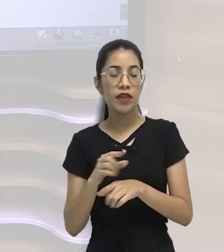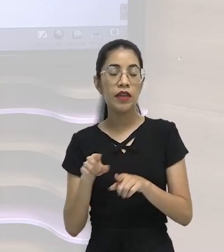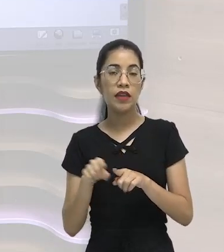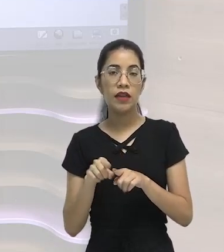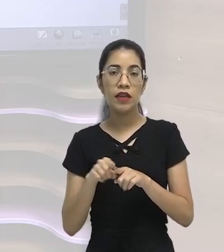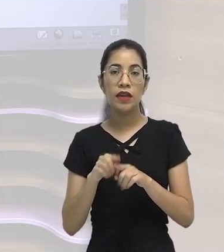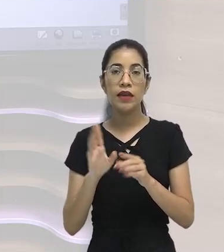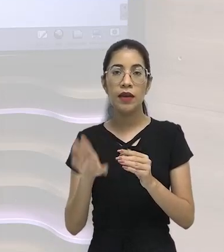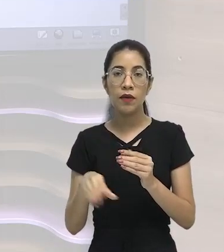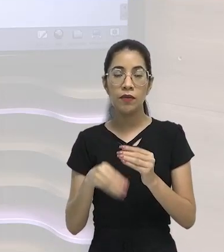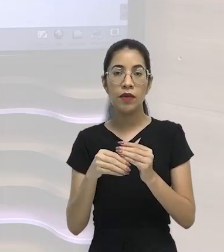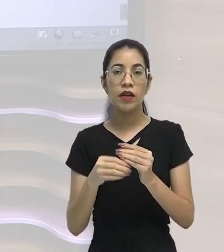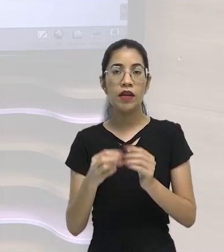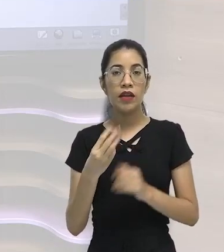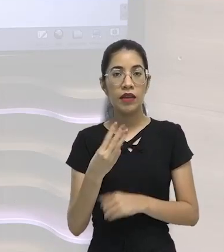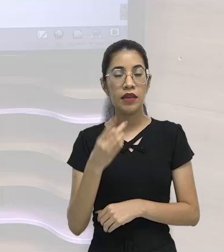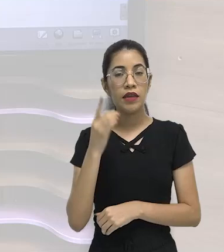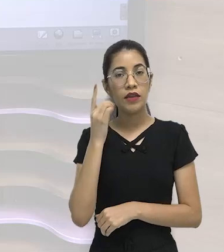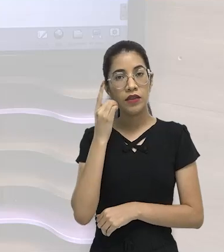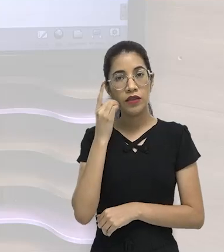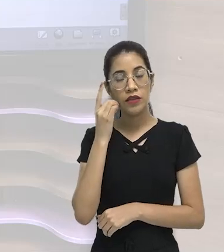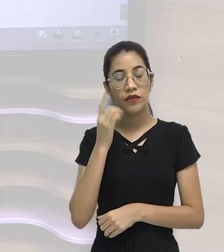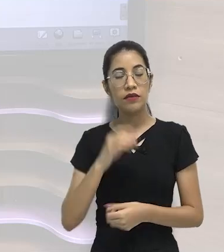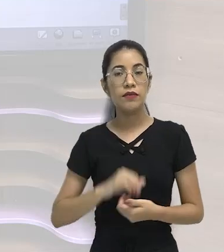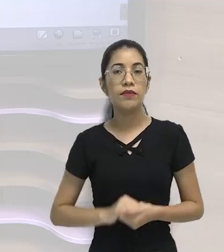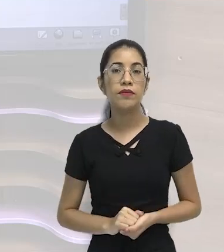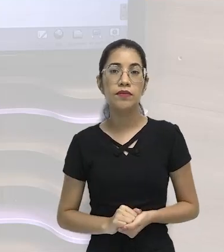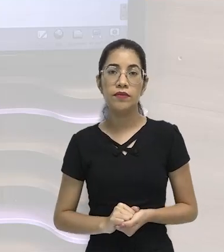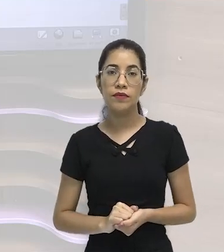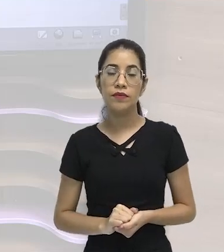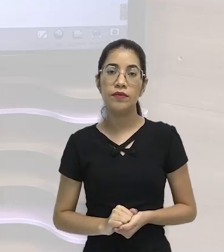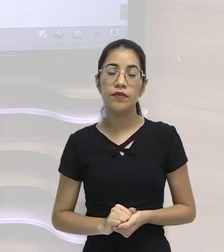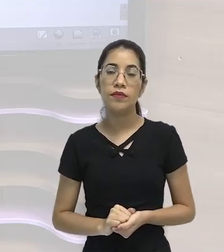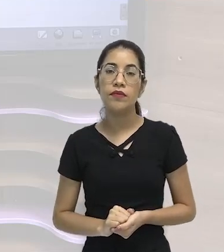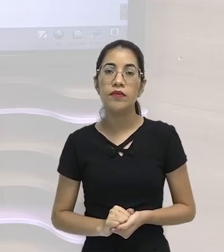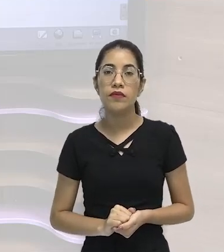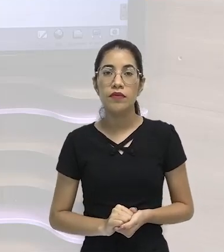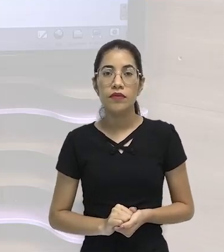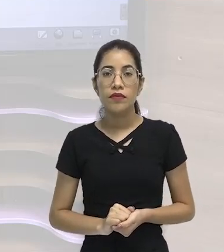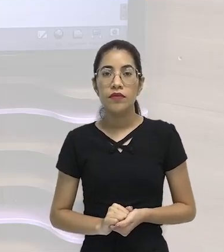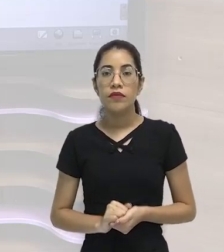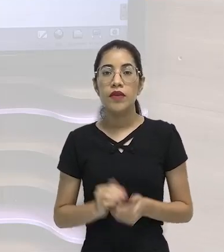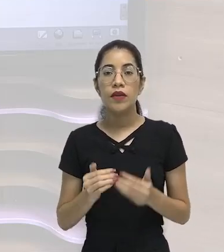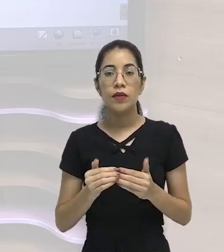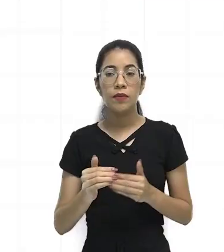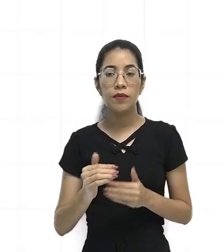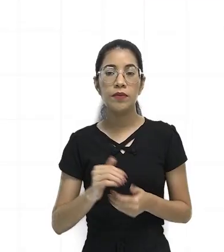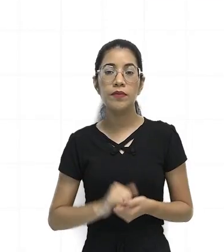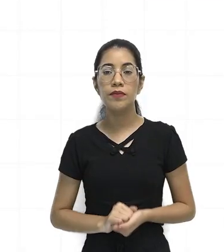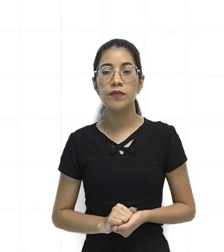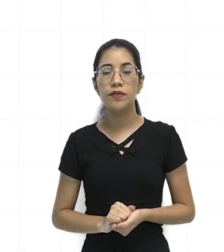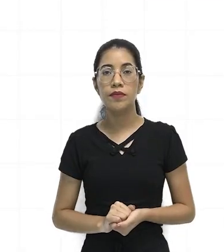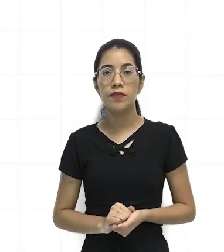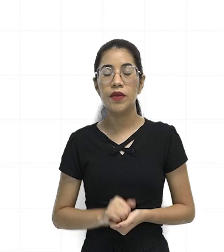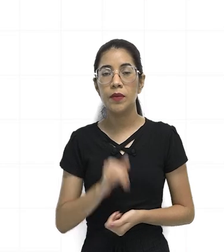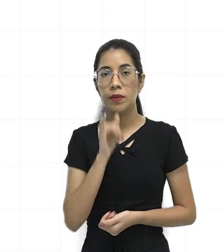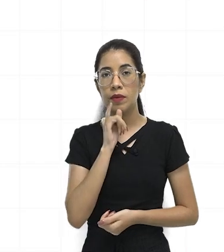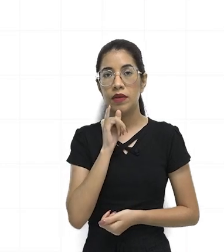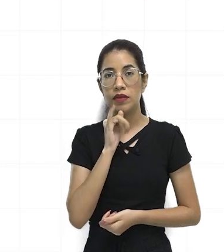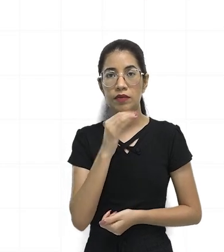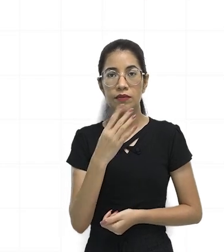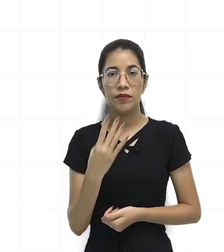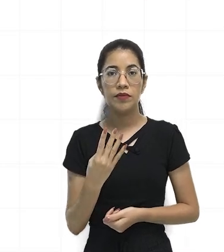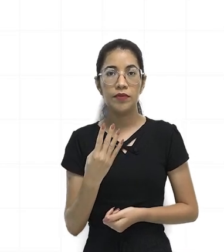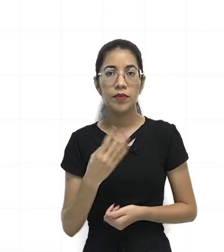vão restar ali 3 dias, tá bom? Certo? Vamos para a próxima então? Situação problema